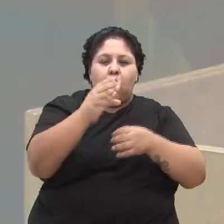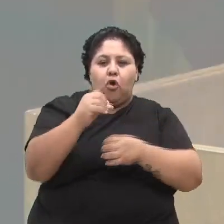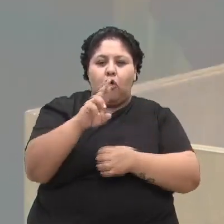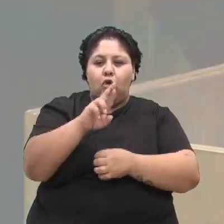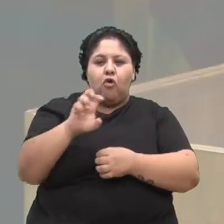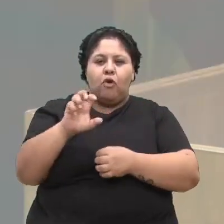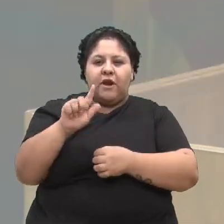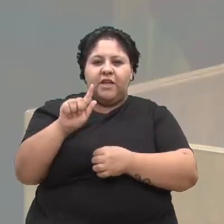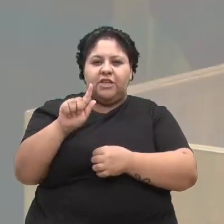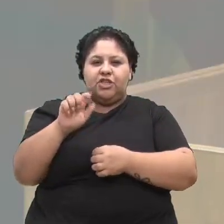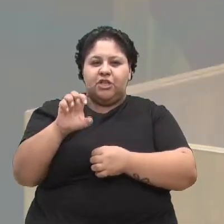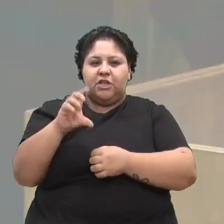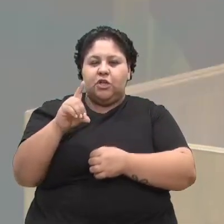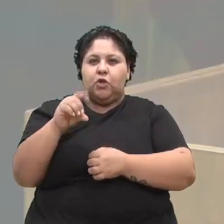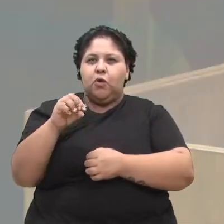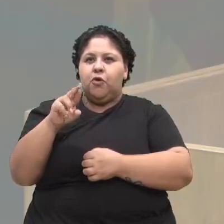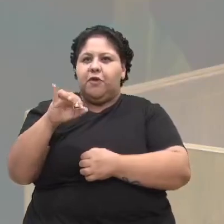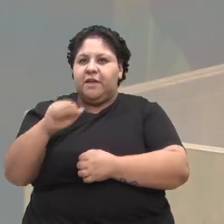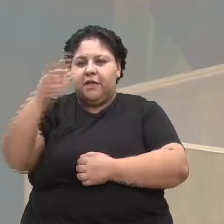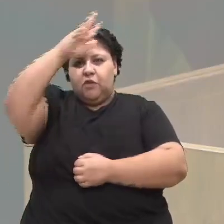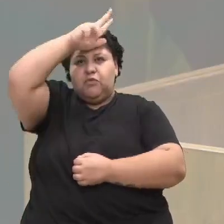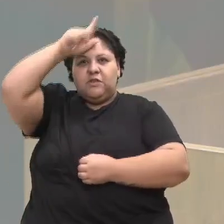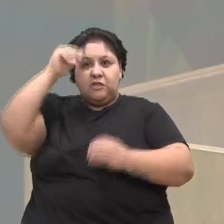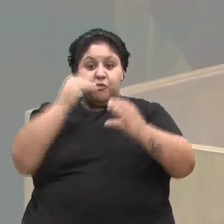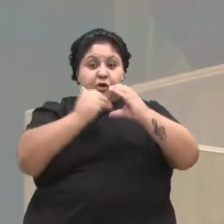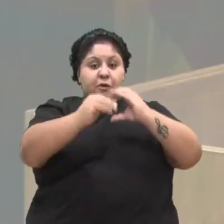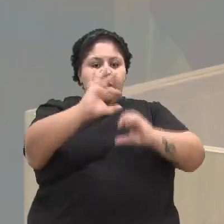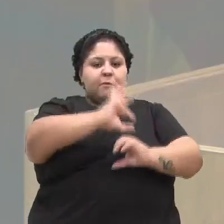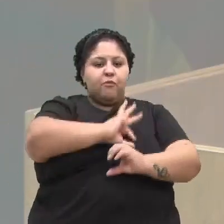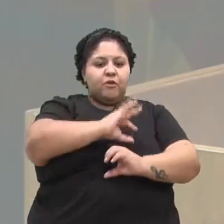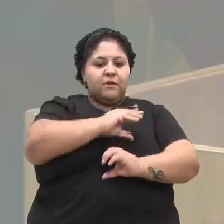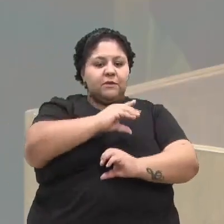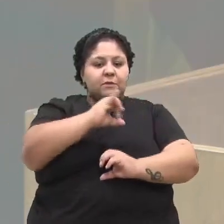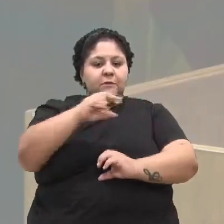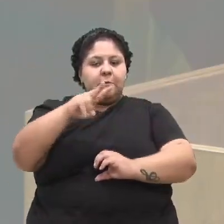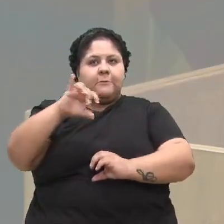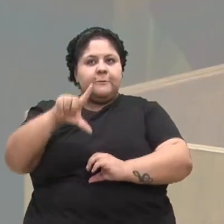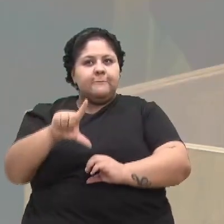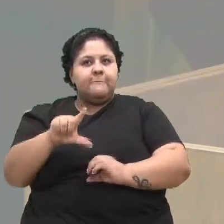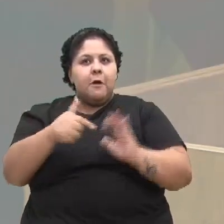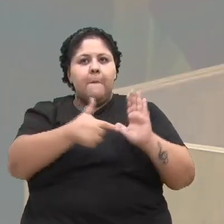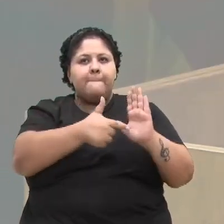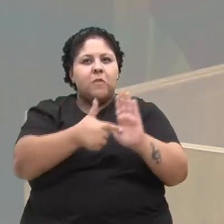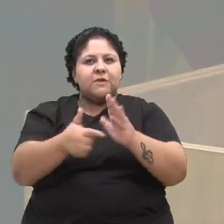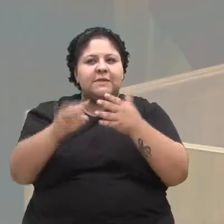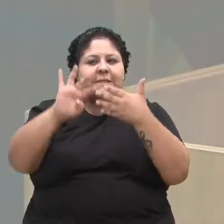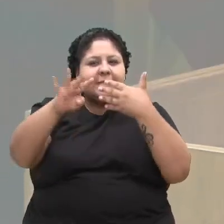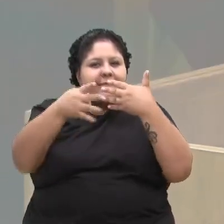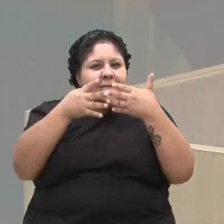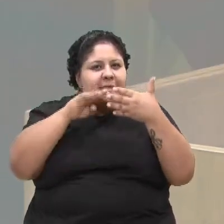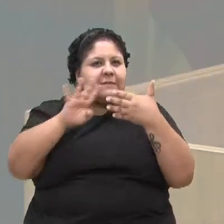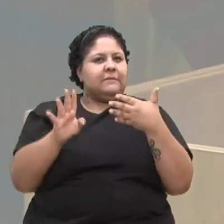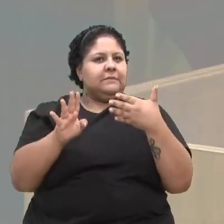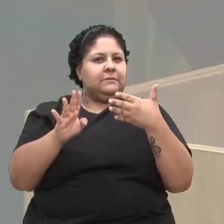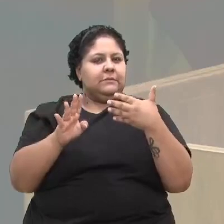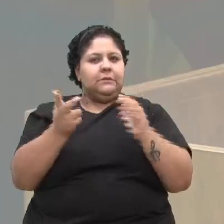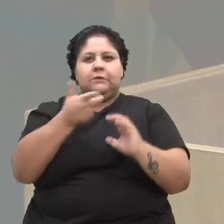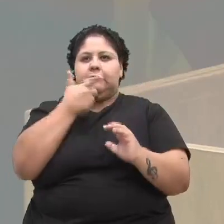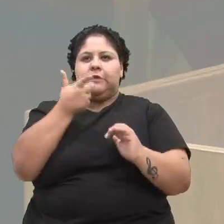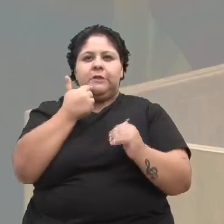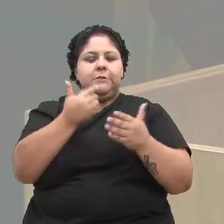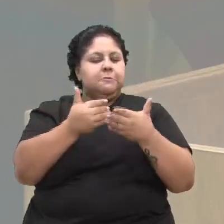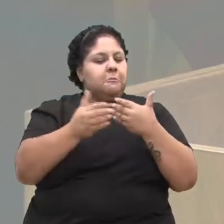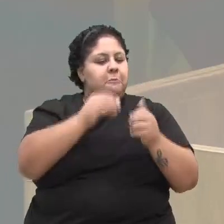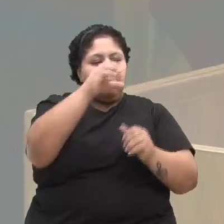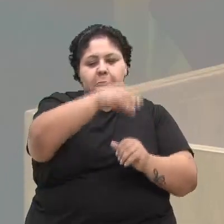foi encaminhada à Polícia Civil. Isto mostra a transparência. E eu diria que em qualquer setor,